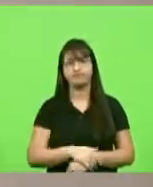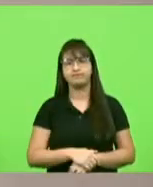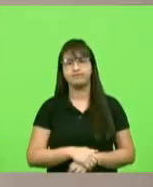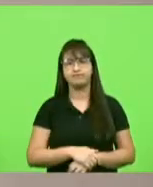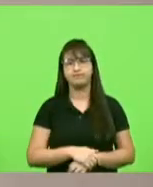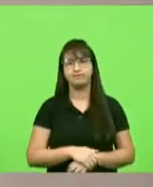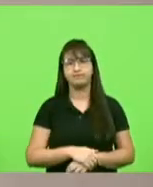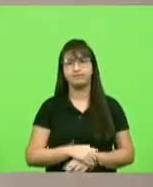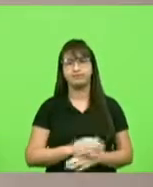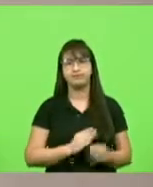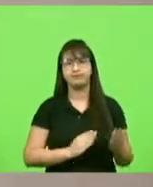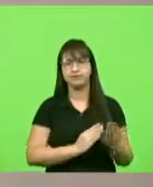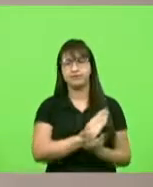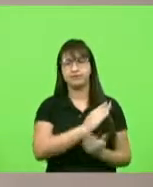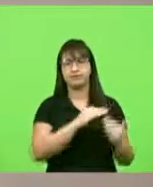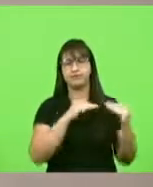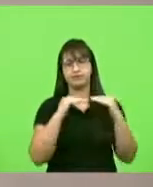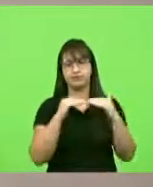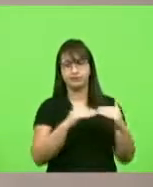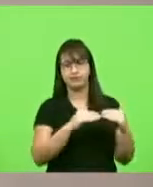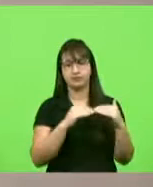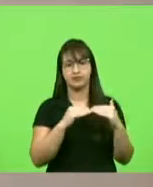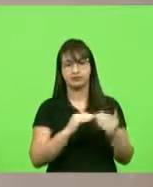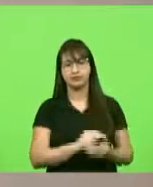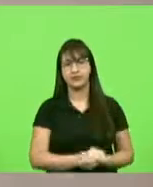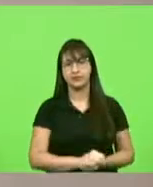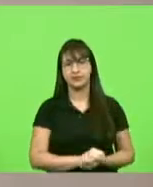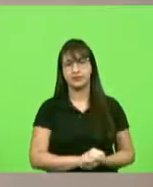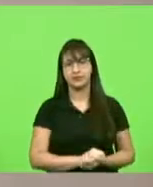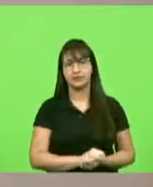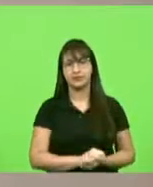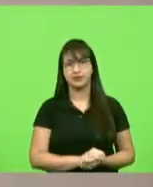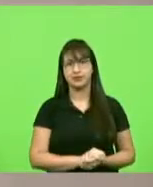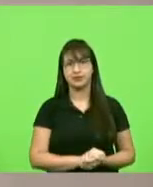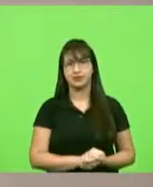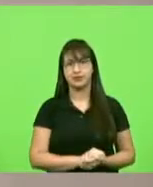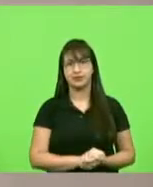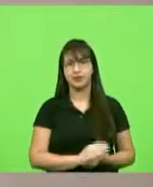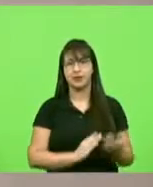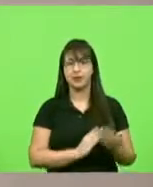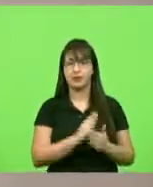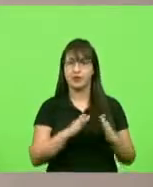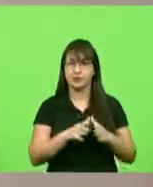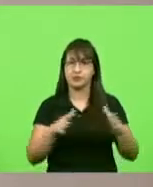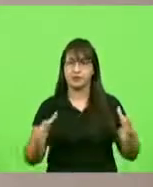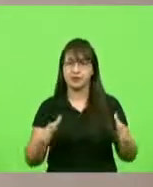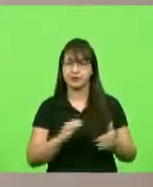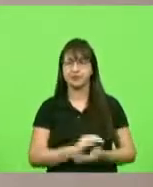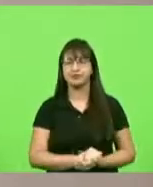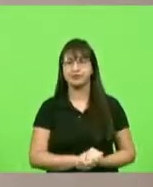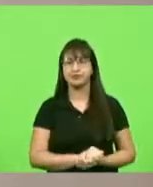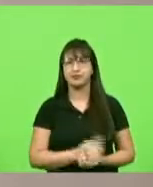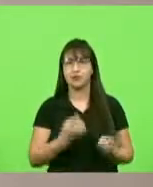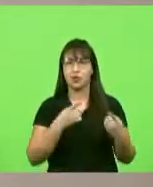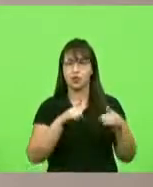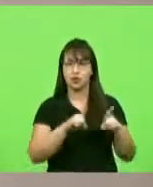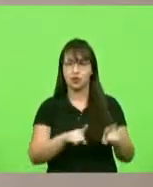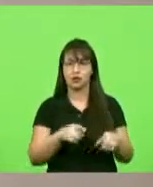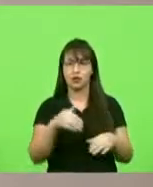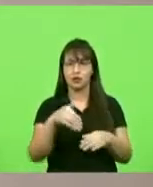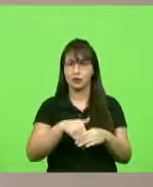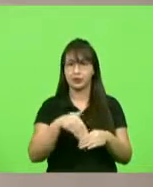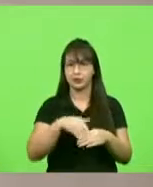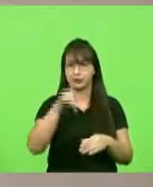se encontram. Aprovado por unanimidade. Aprovado por maioria. Voto contrário, deputado Sargento